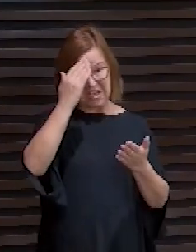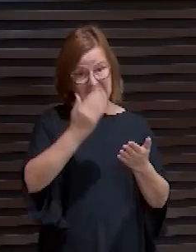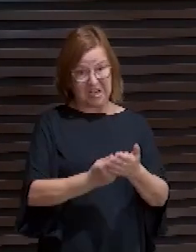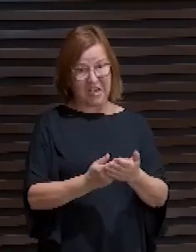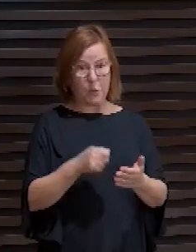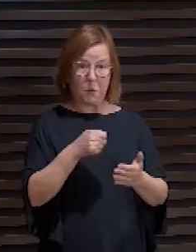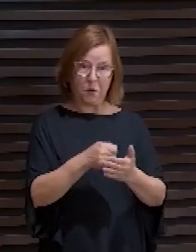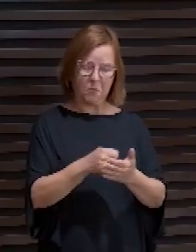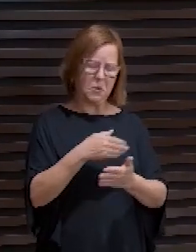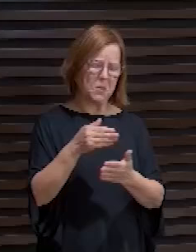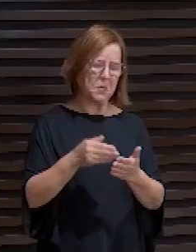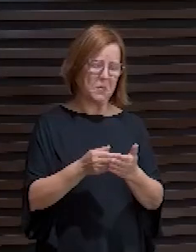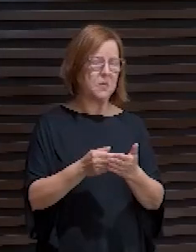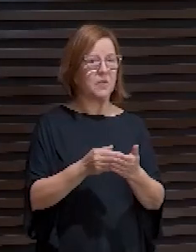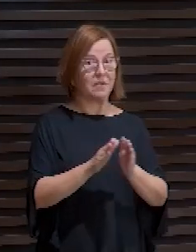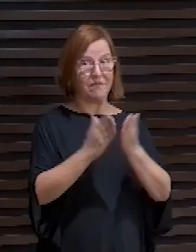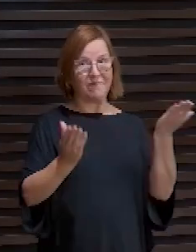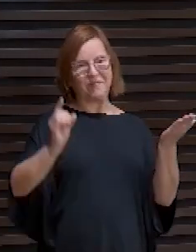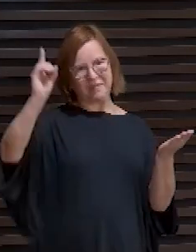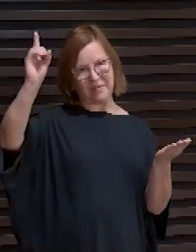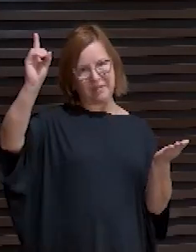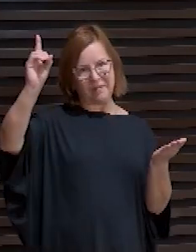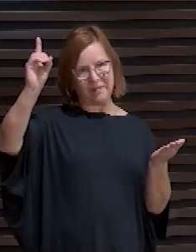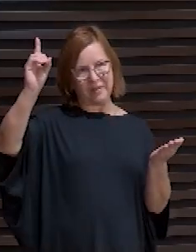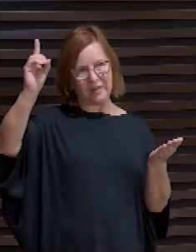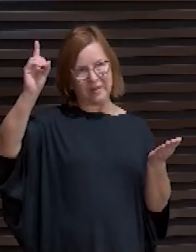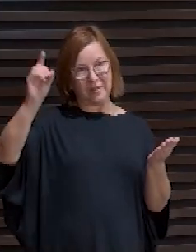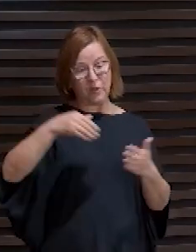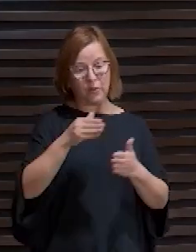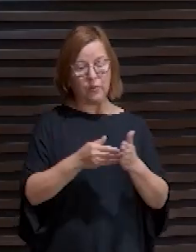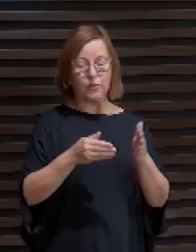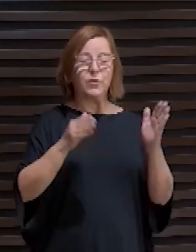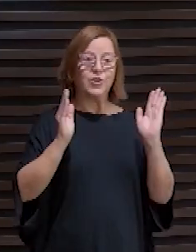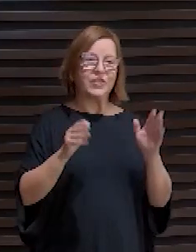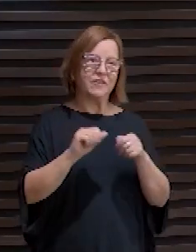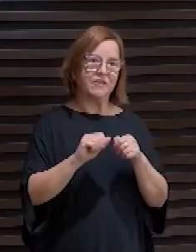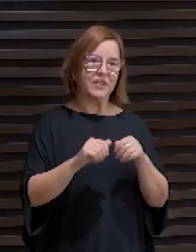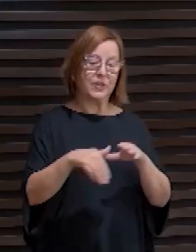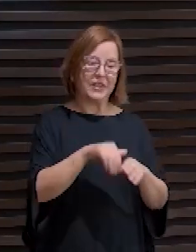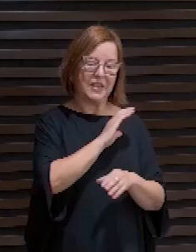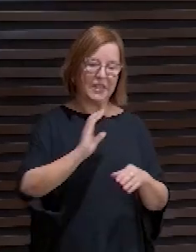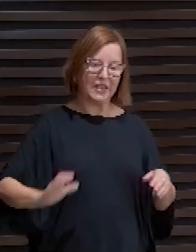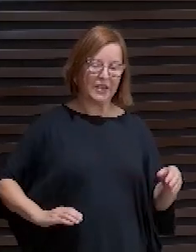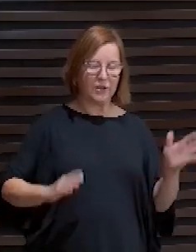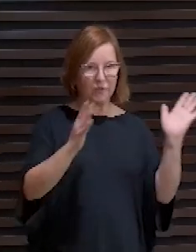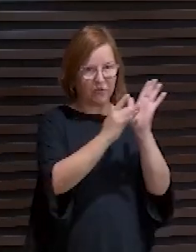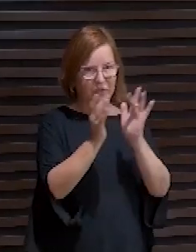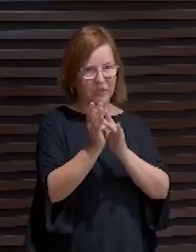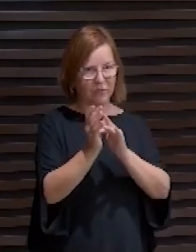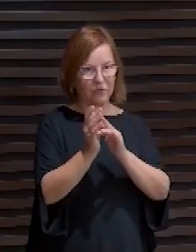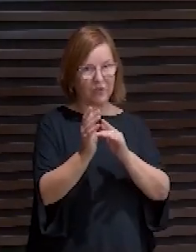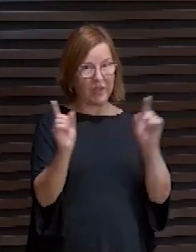foi totalmente realizado em Cristo Jesus. Eles não vivem mais pelas obras, mas pela fé